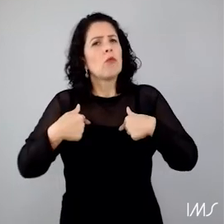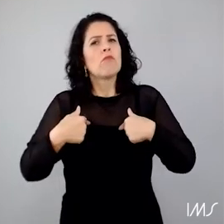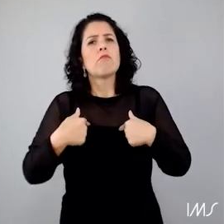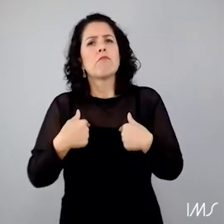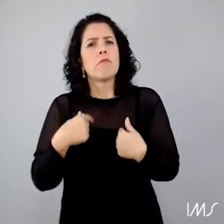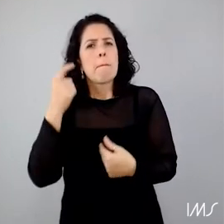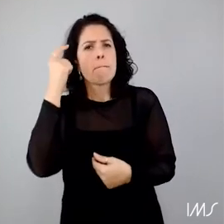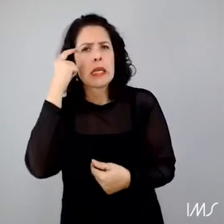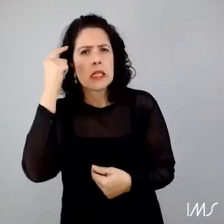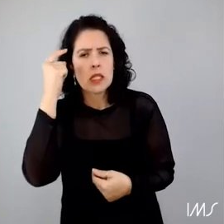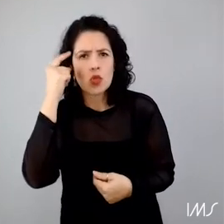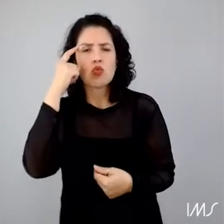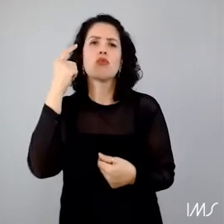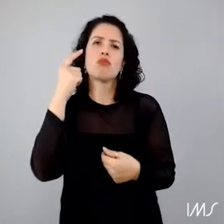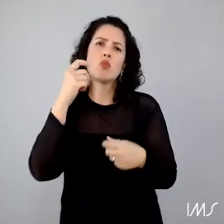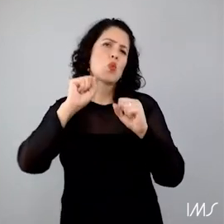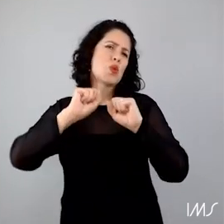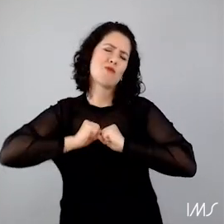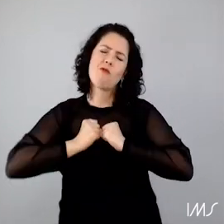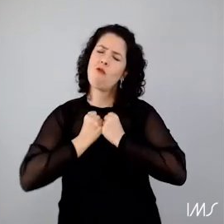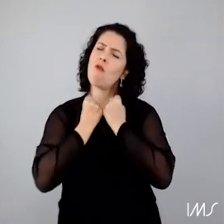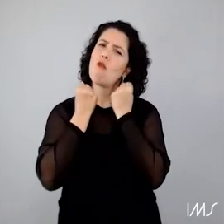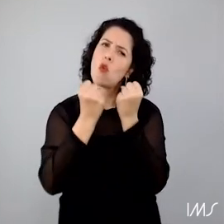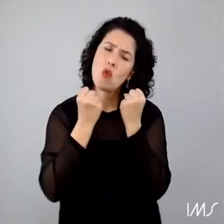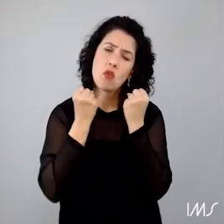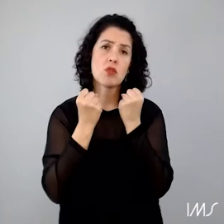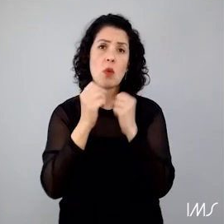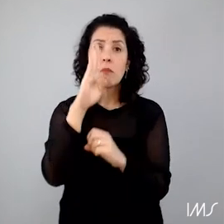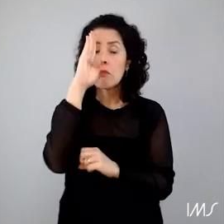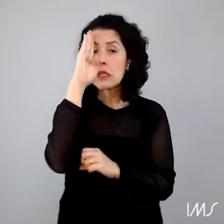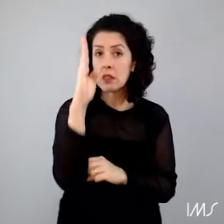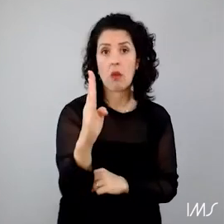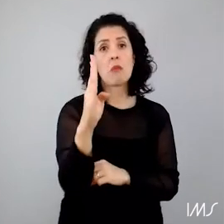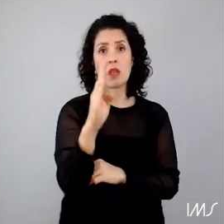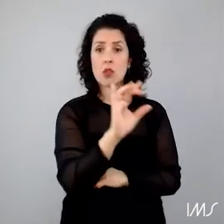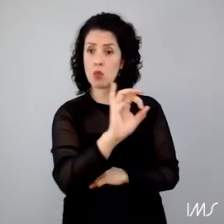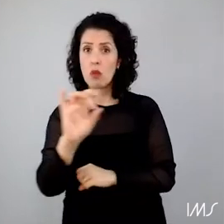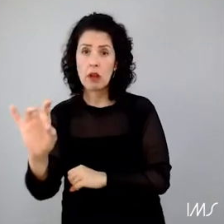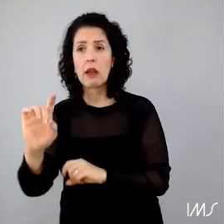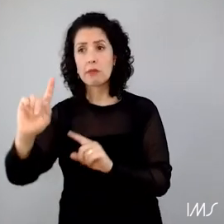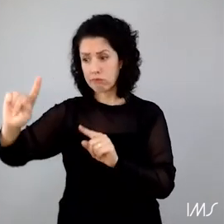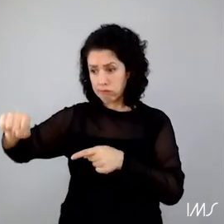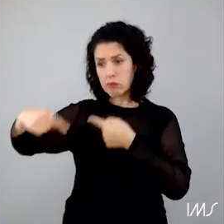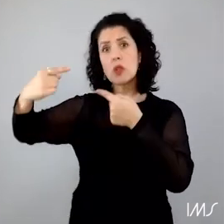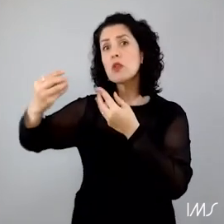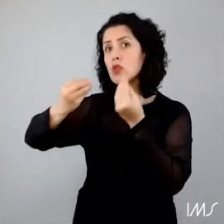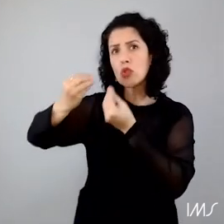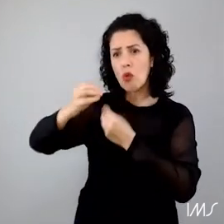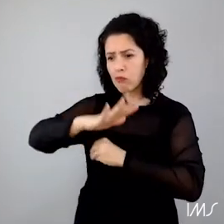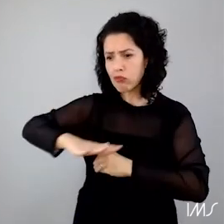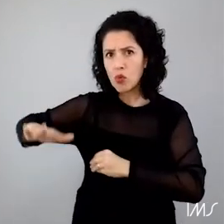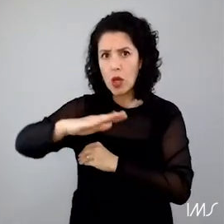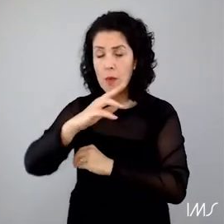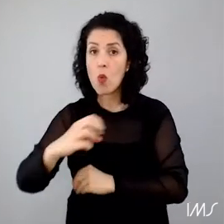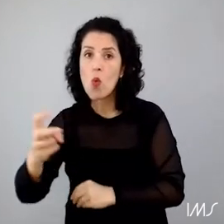de um esforço que é um esforço monumental, né, principalmente por aqueles que se colocaram o desafio de estruturar o campo